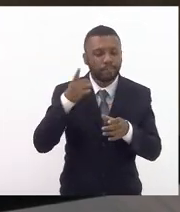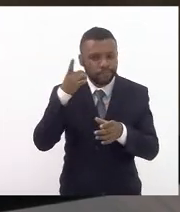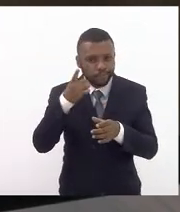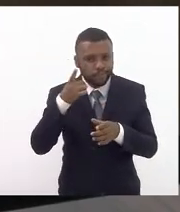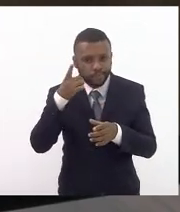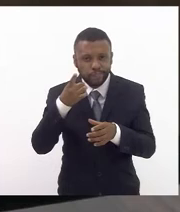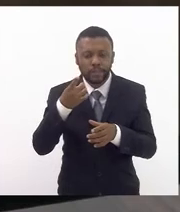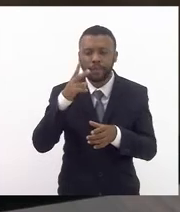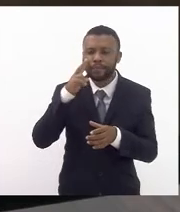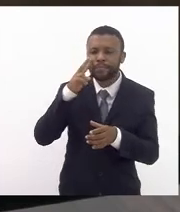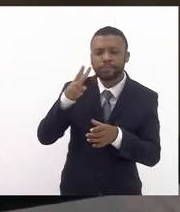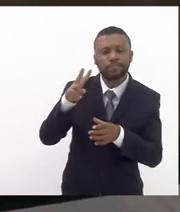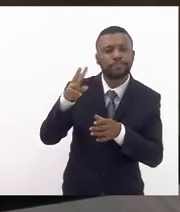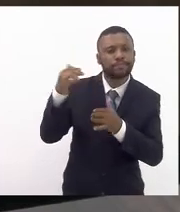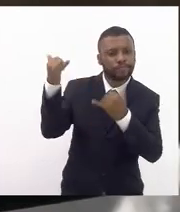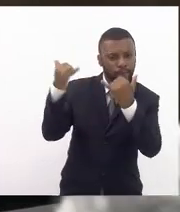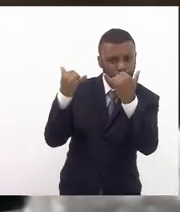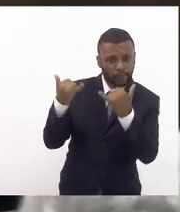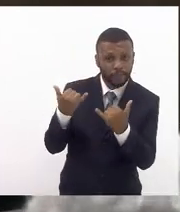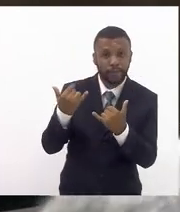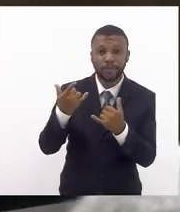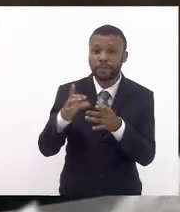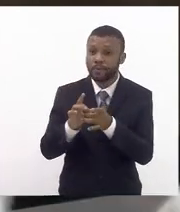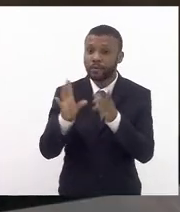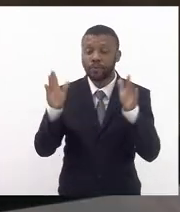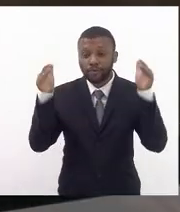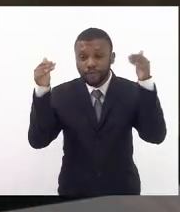dados disponíveis no Fórum de Segurança Pública.